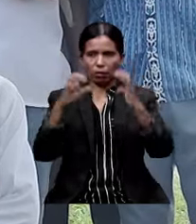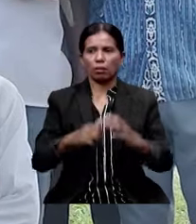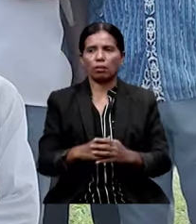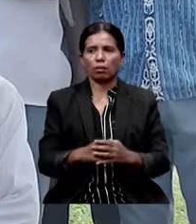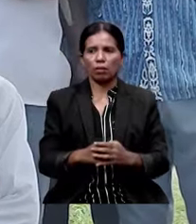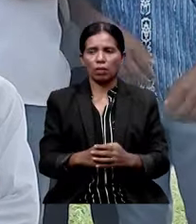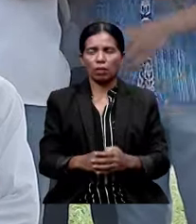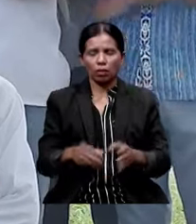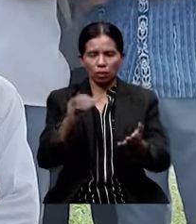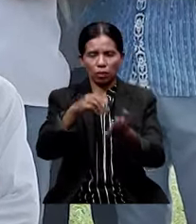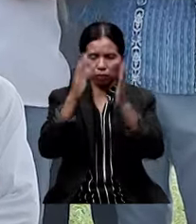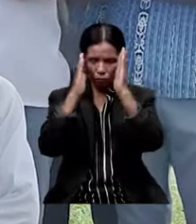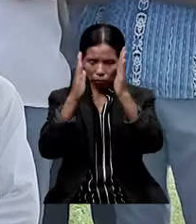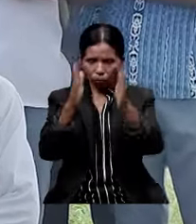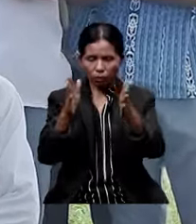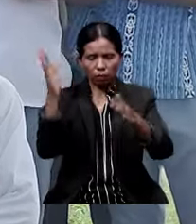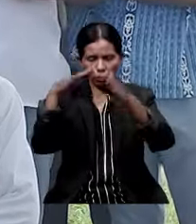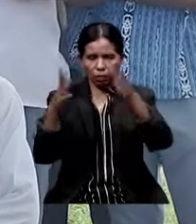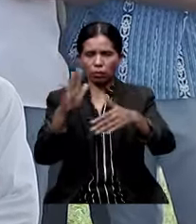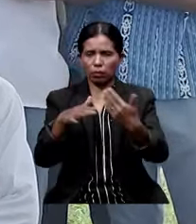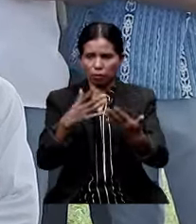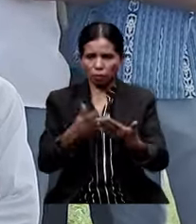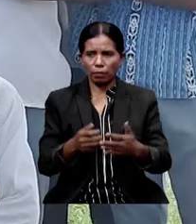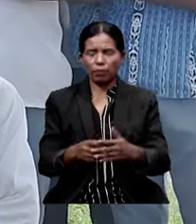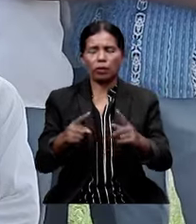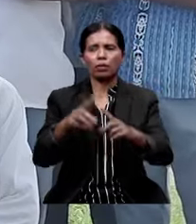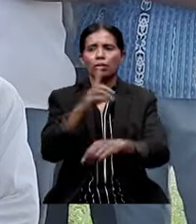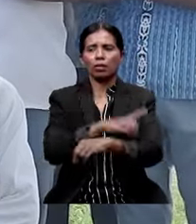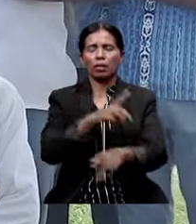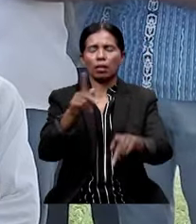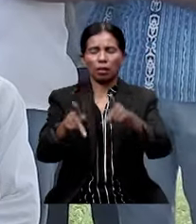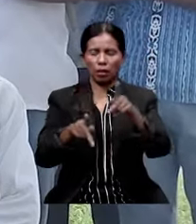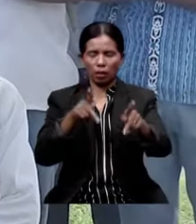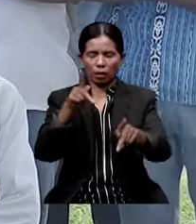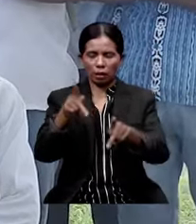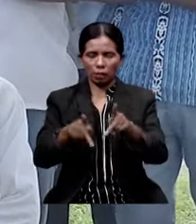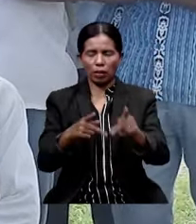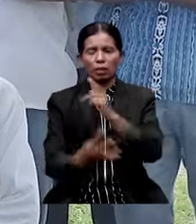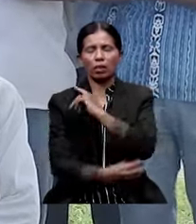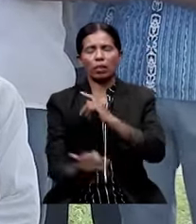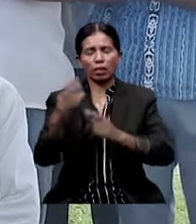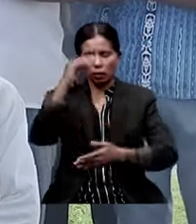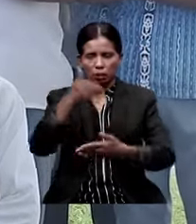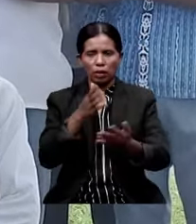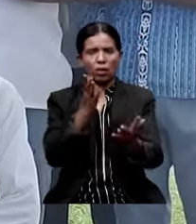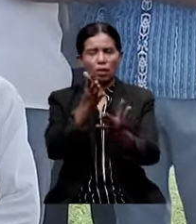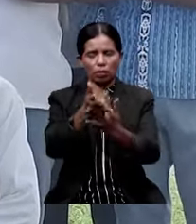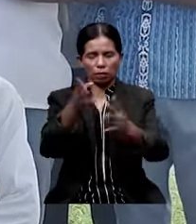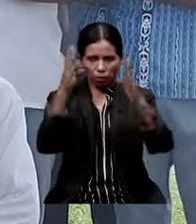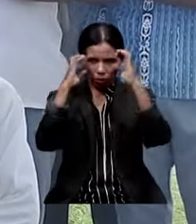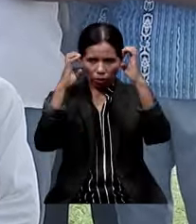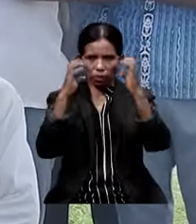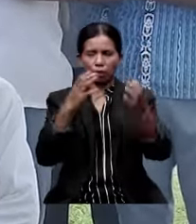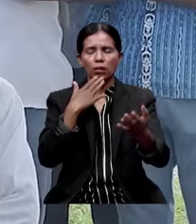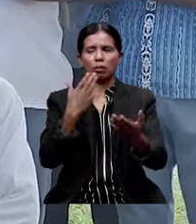ato interesa pa problema si rin. Kung lorong ay po mabere ay lebo ni uang makasas edukasyon